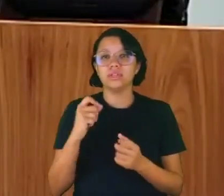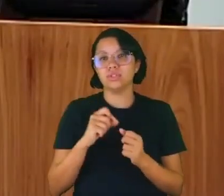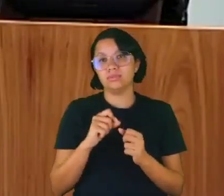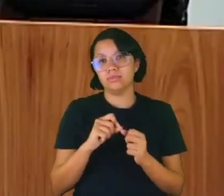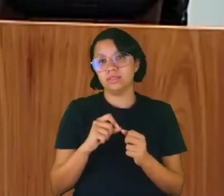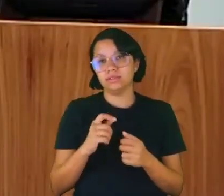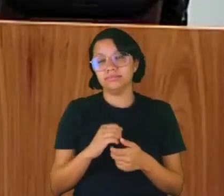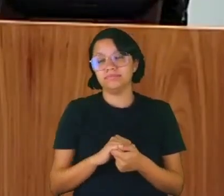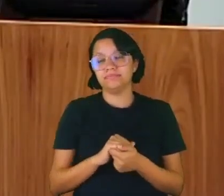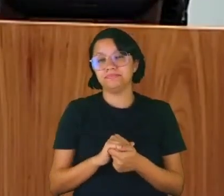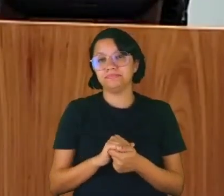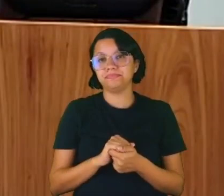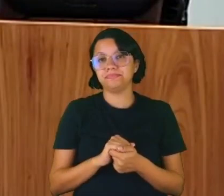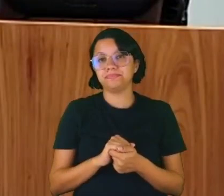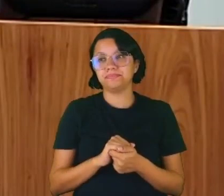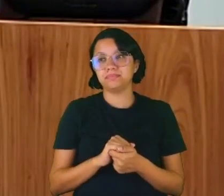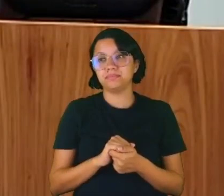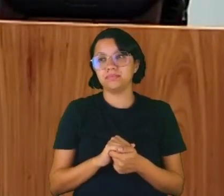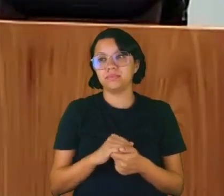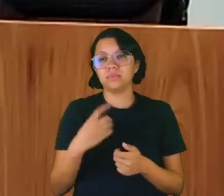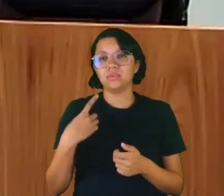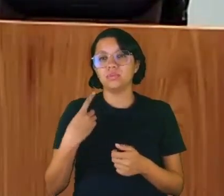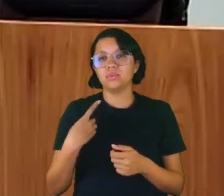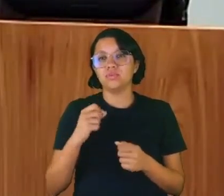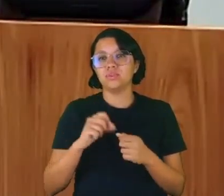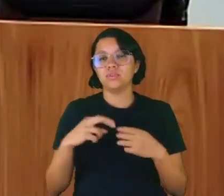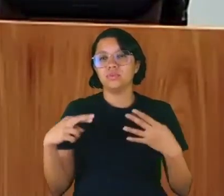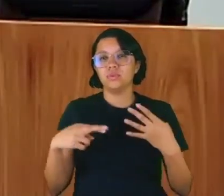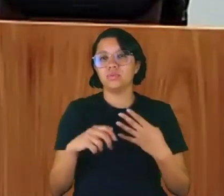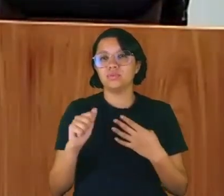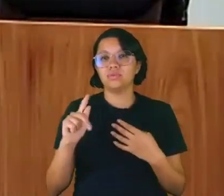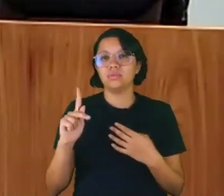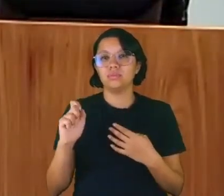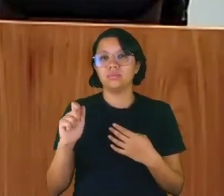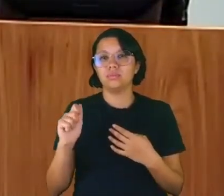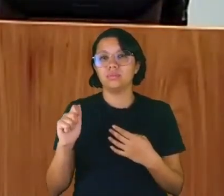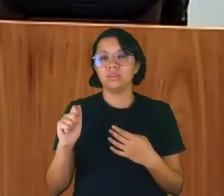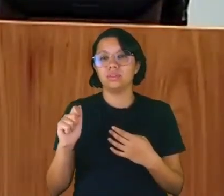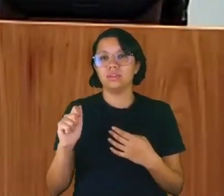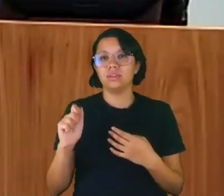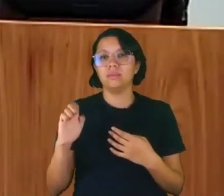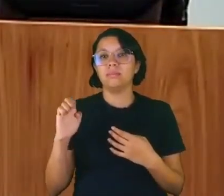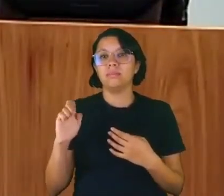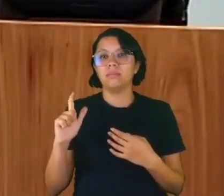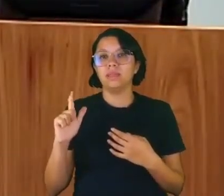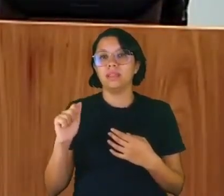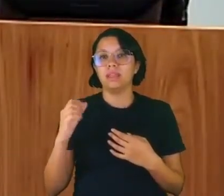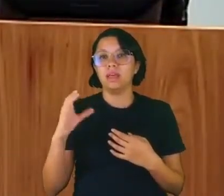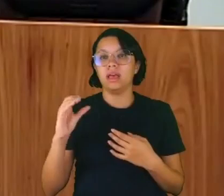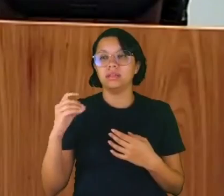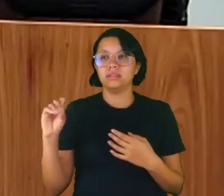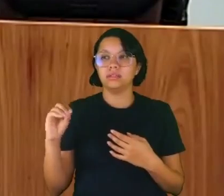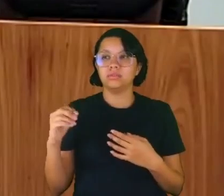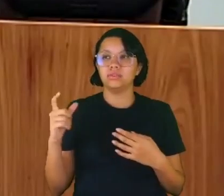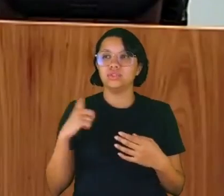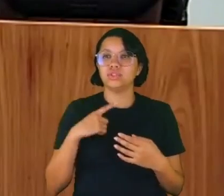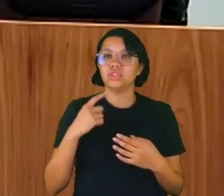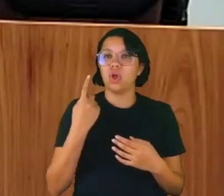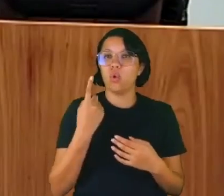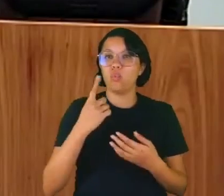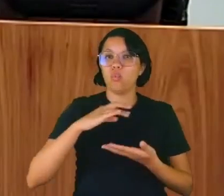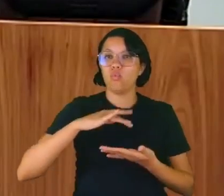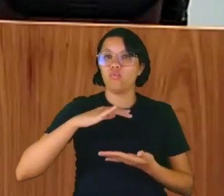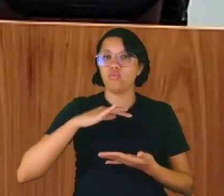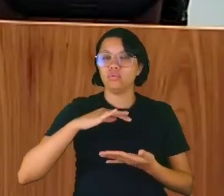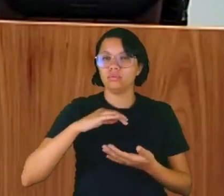fazer. O advogado fez um recurso de apelação, tinha um volume, na época dos volumes ainda, né,